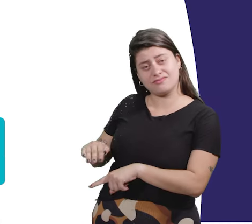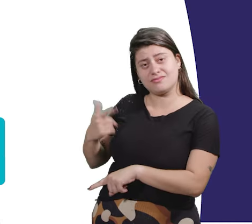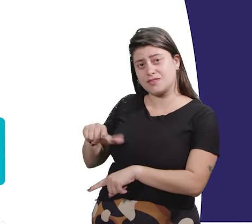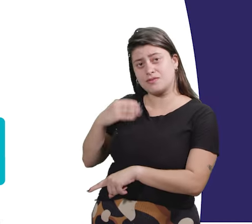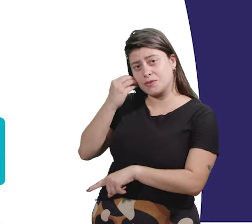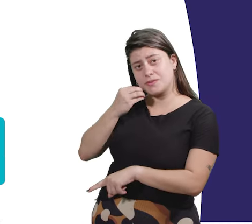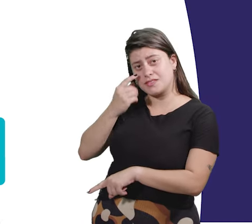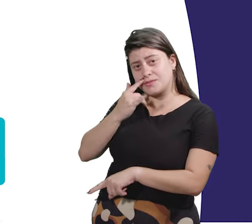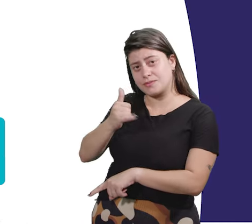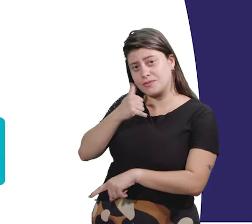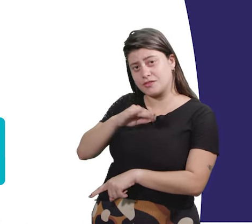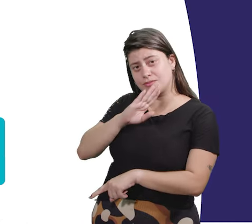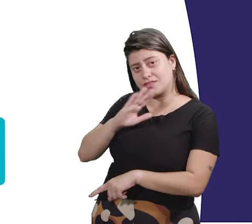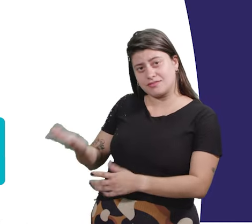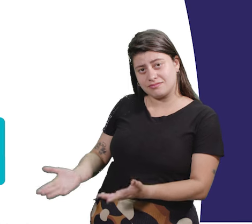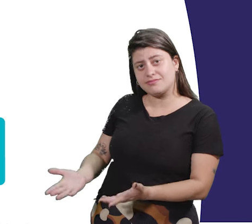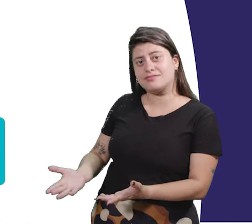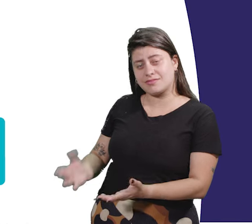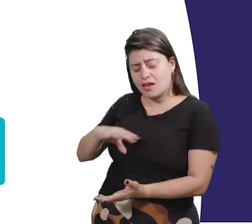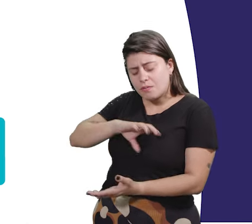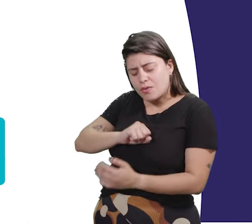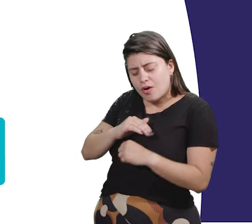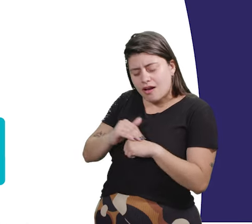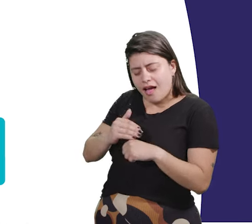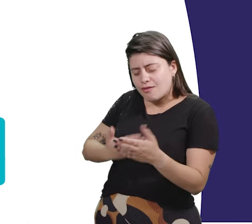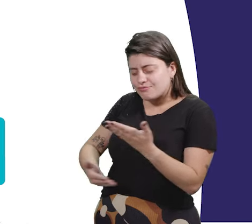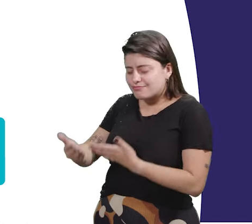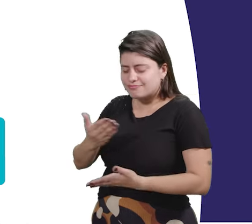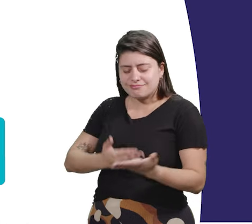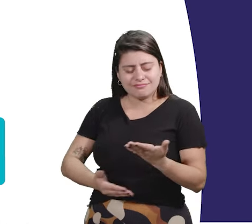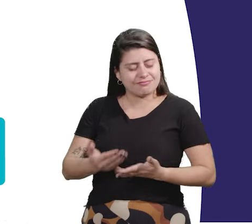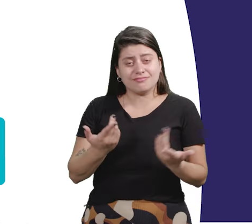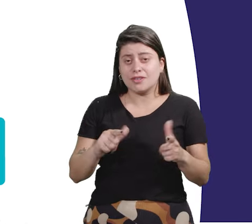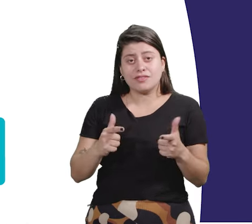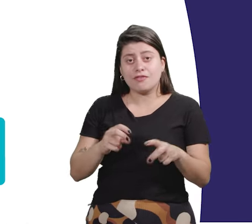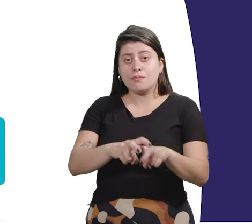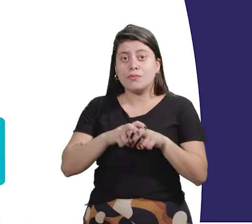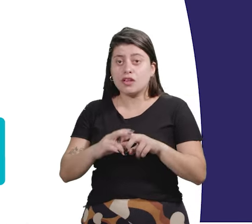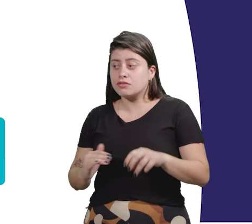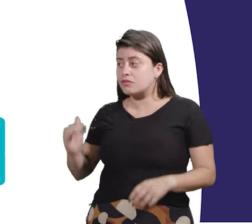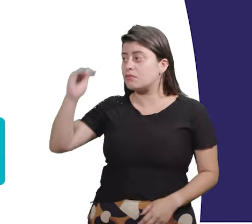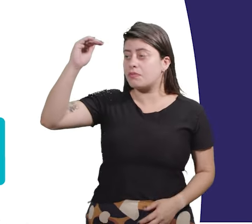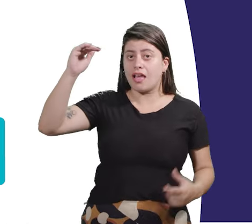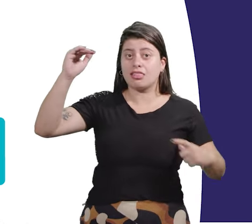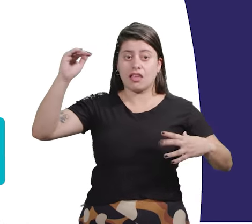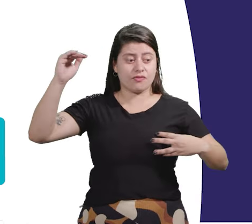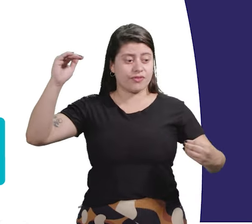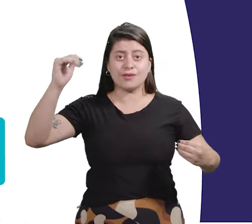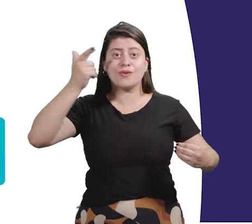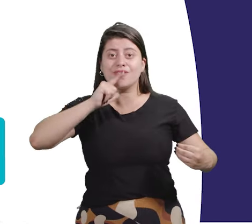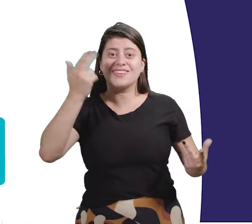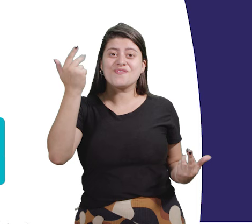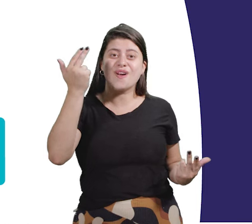uma relação de amor, de carinho, então não consegue entregar isso para os filhos. Então nós temos um distanciamento muito